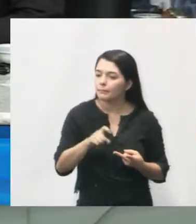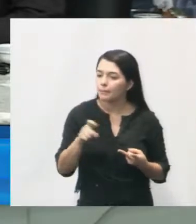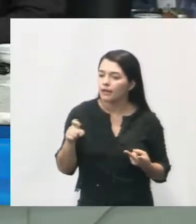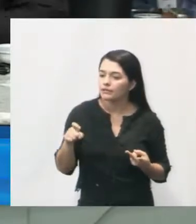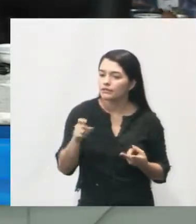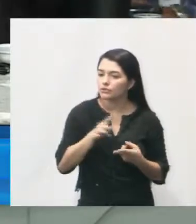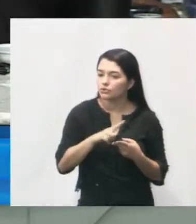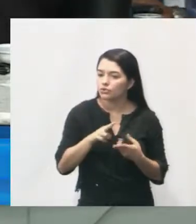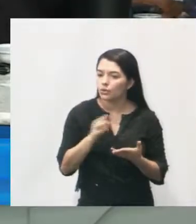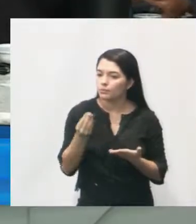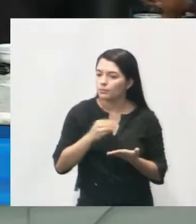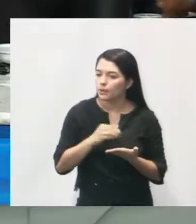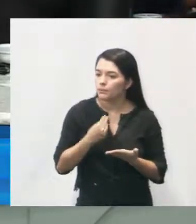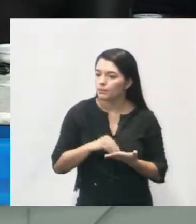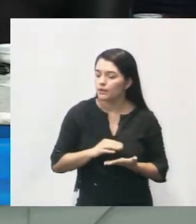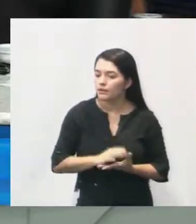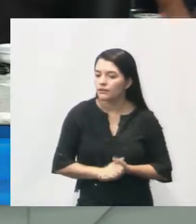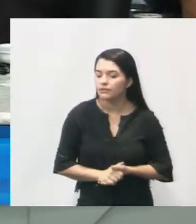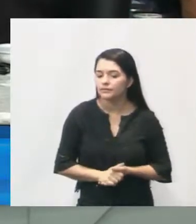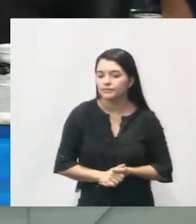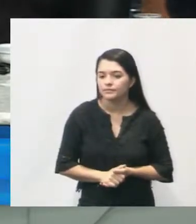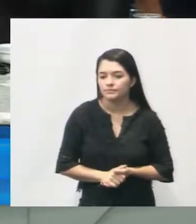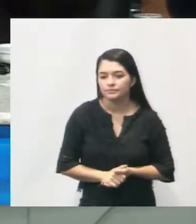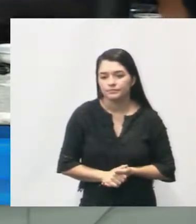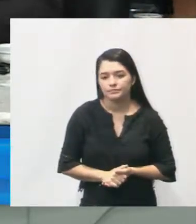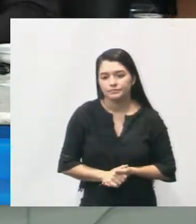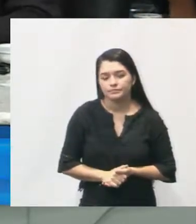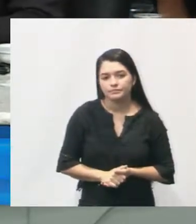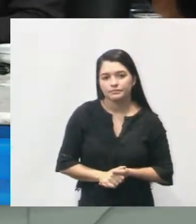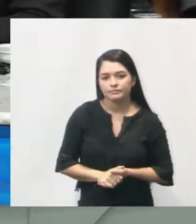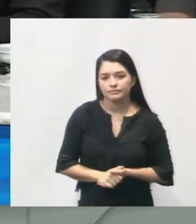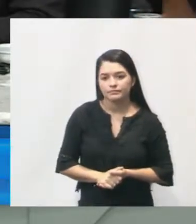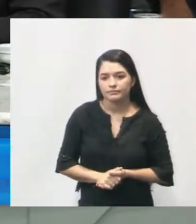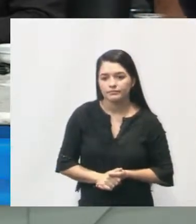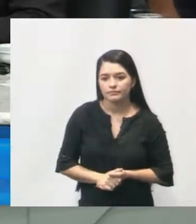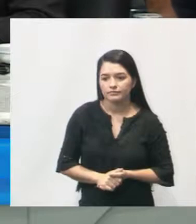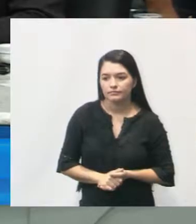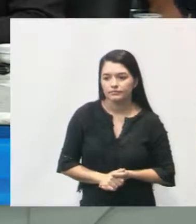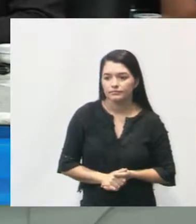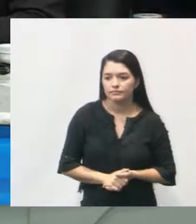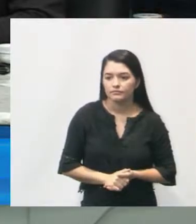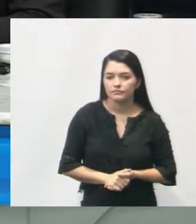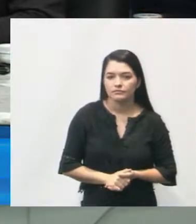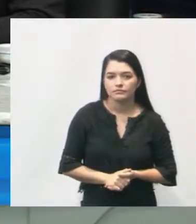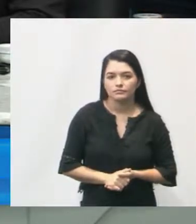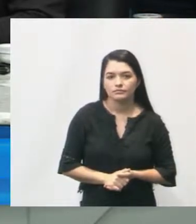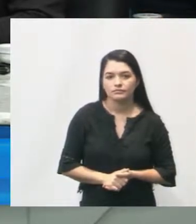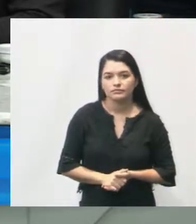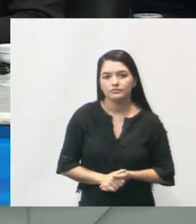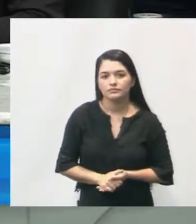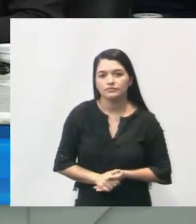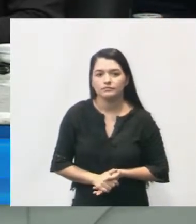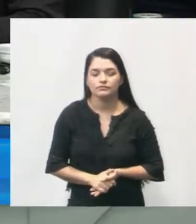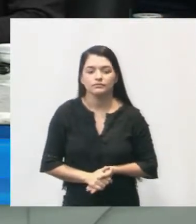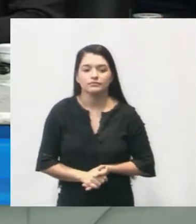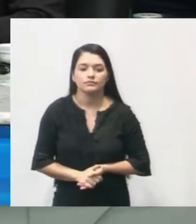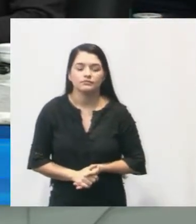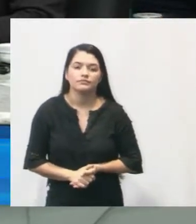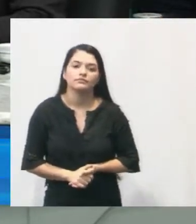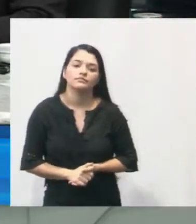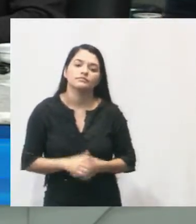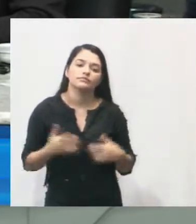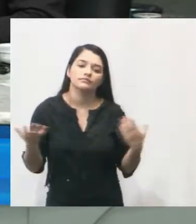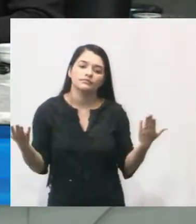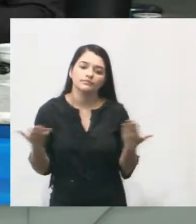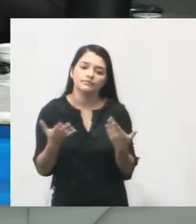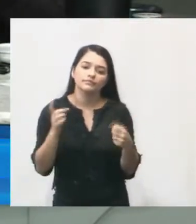Oradores inscritos, Kleber, Félix, Davi, Ismael e Denil Silva. Parrini aceitou não, subiu não. Liderança, Parrini aceitou não. Passamos agora a